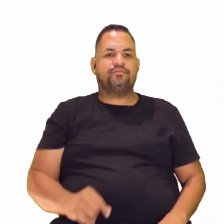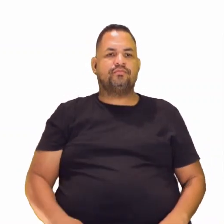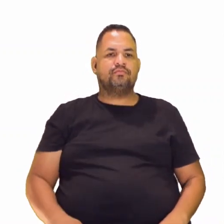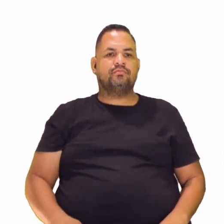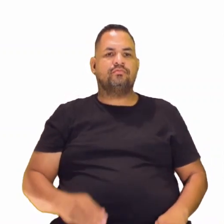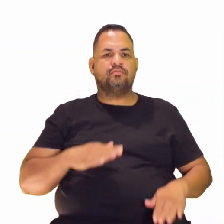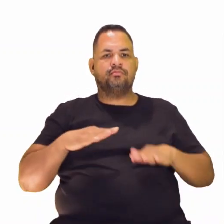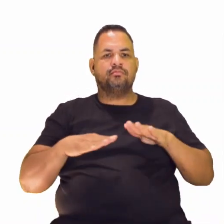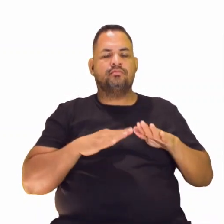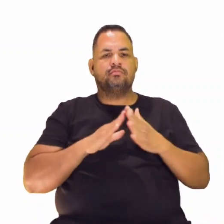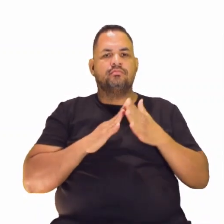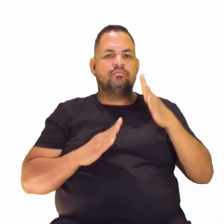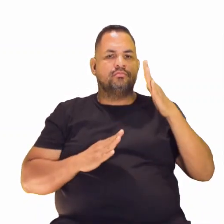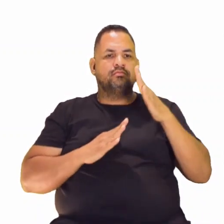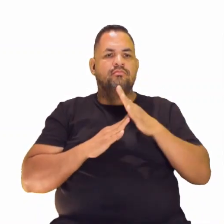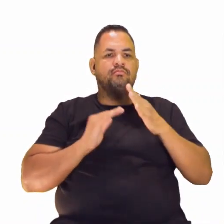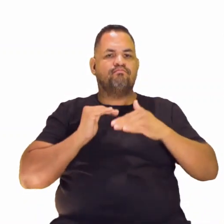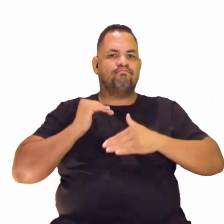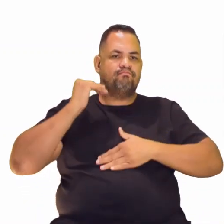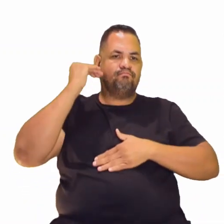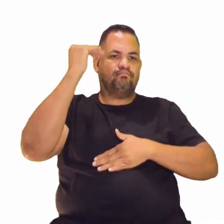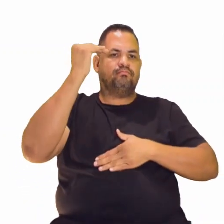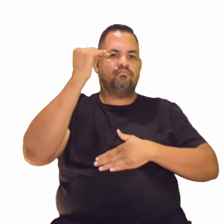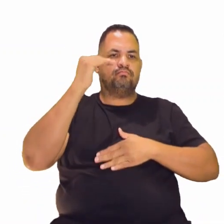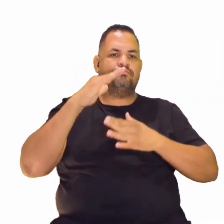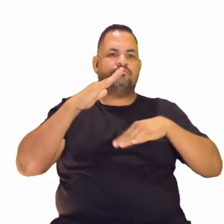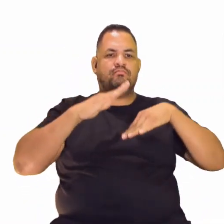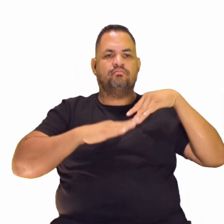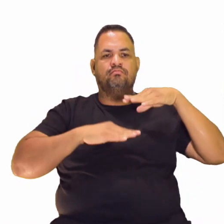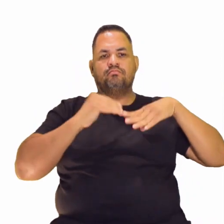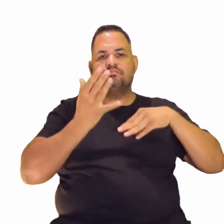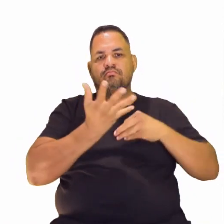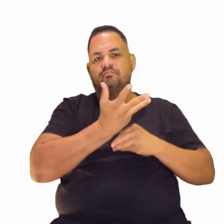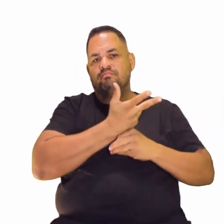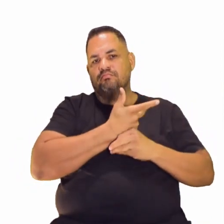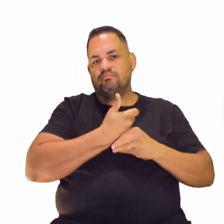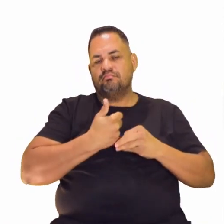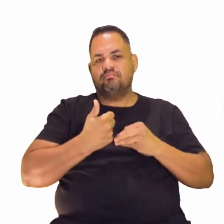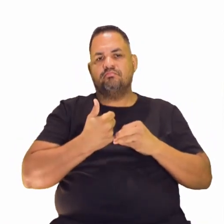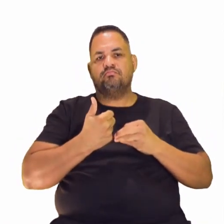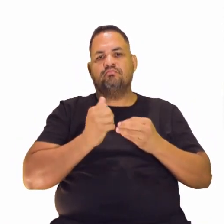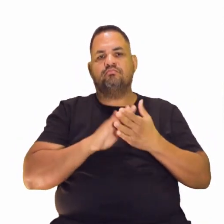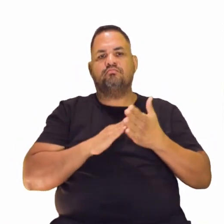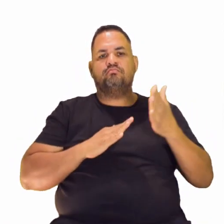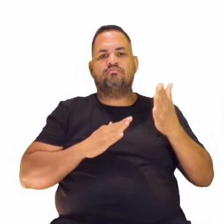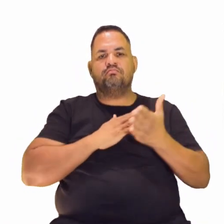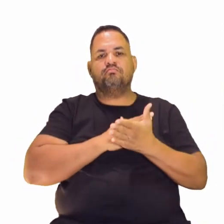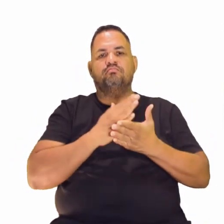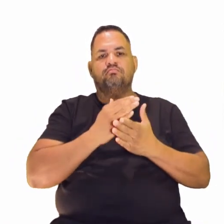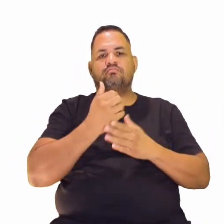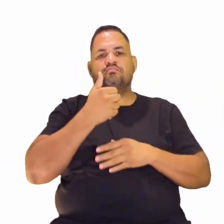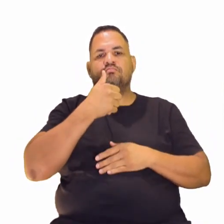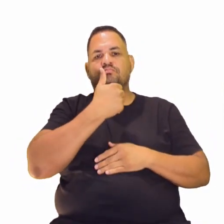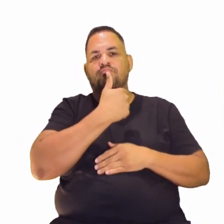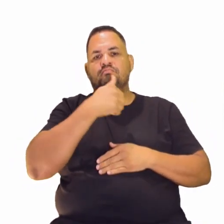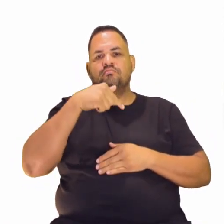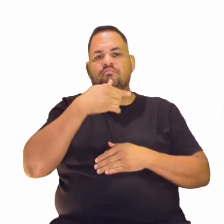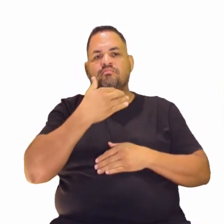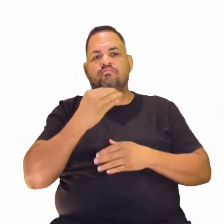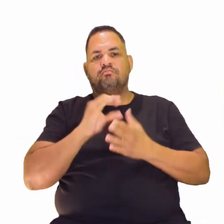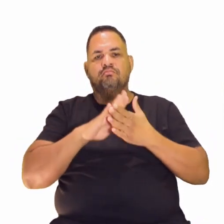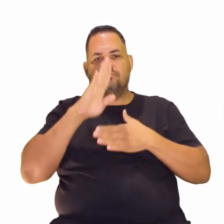o movimento atinge o auge, o máximo artístico a partir de